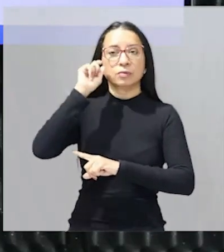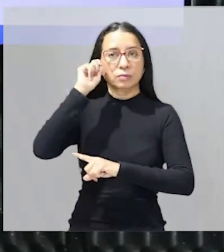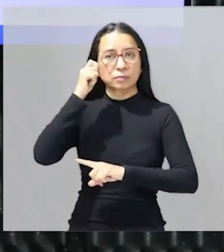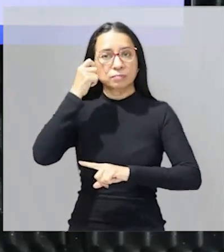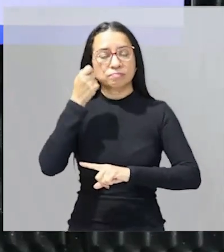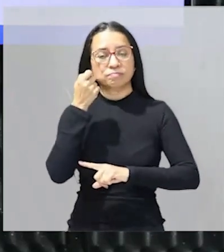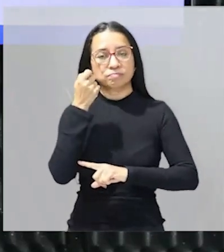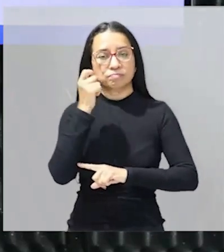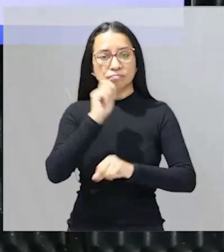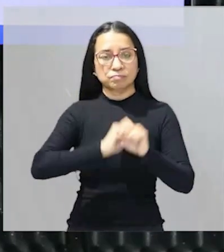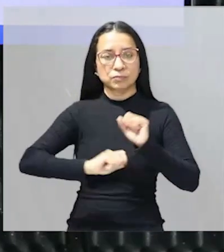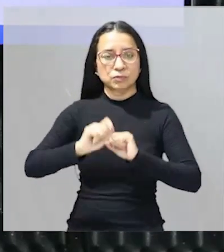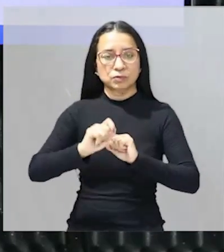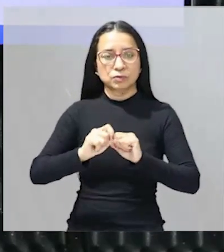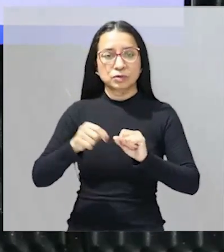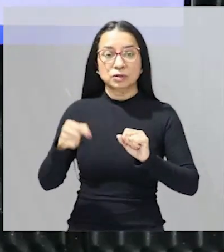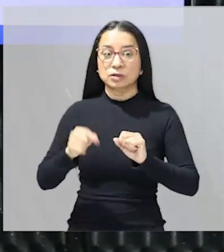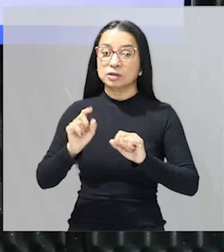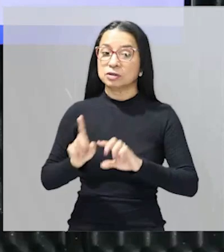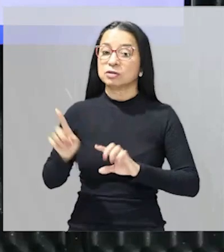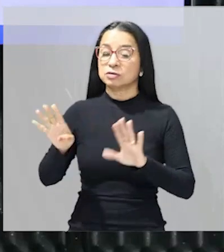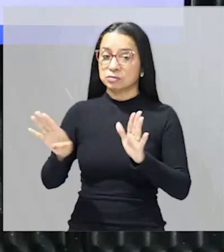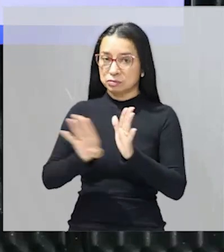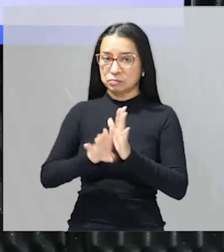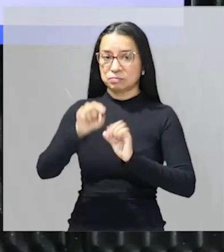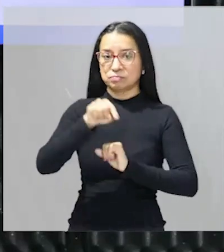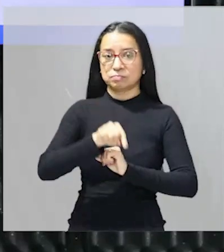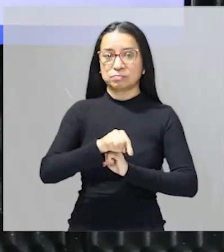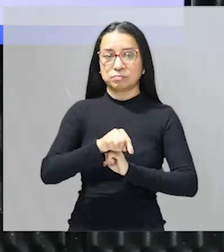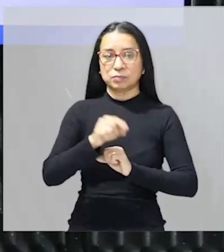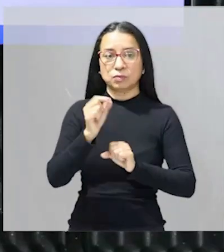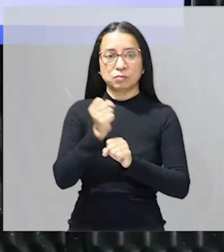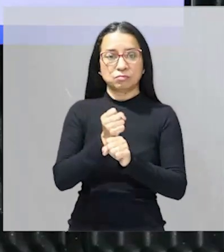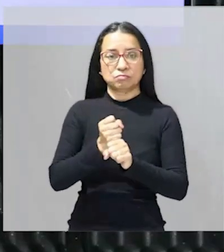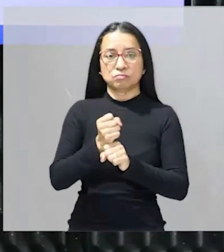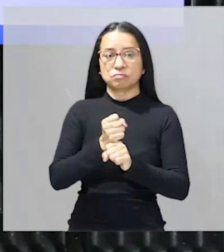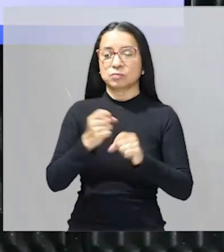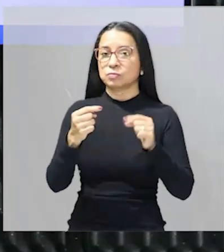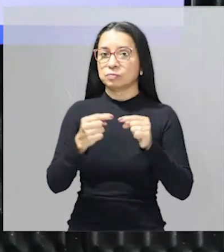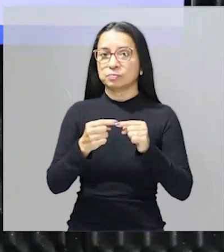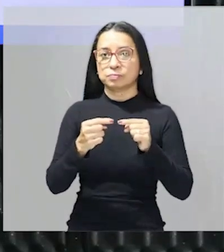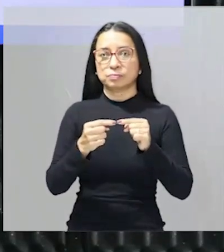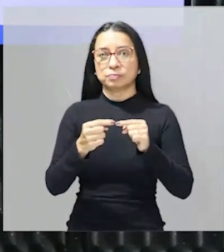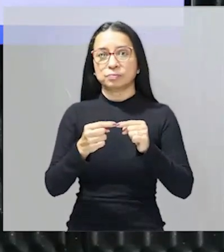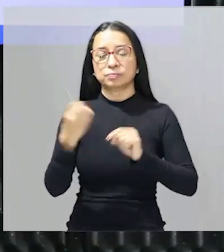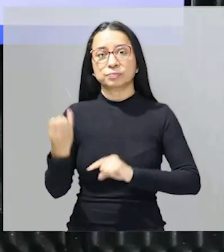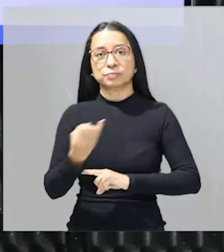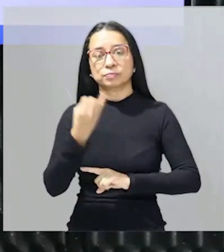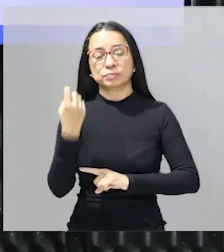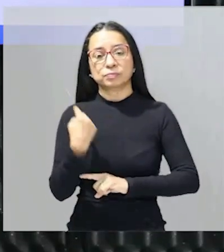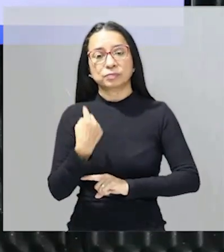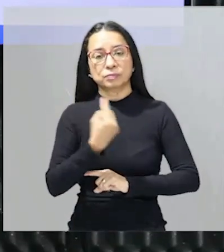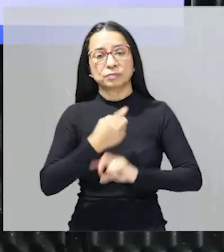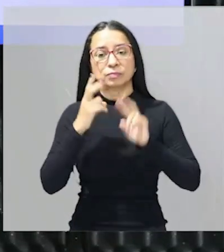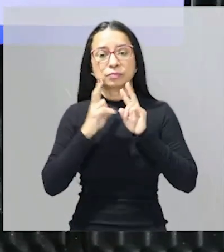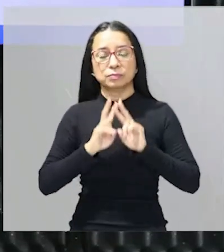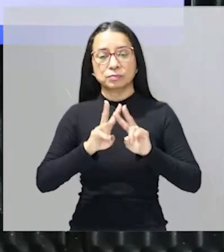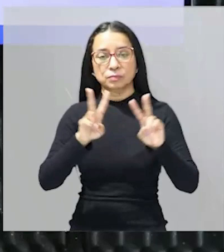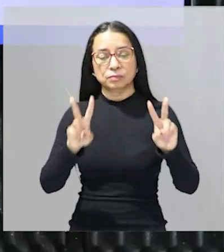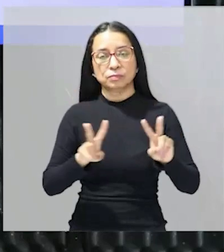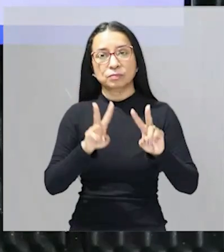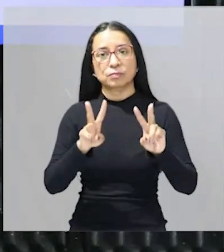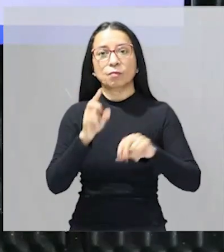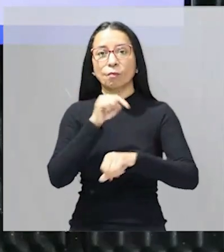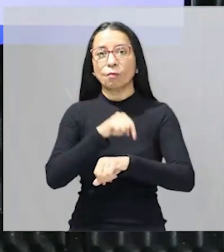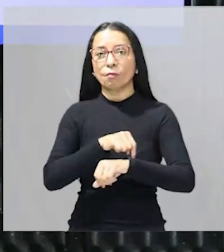região, conforme o ano. Então é muito importante que a gente possa olhar, né, no